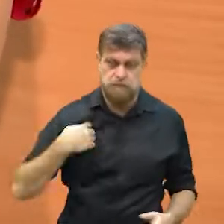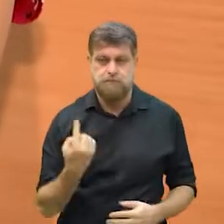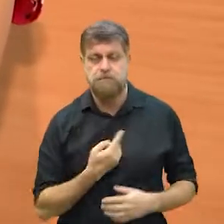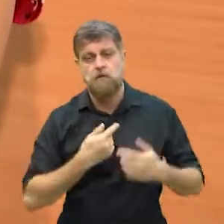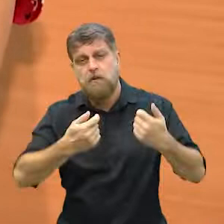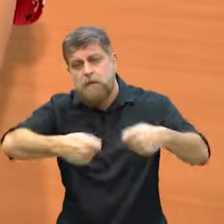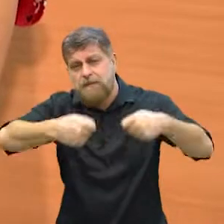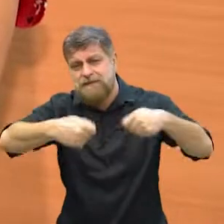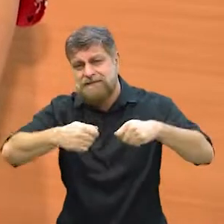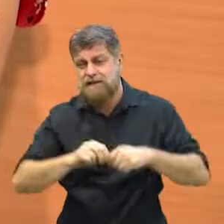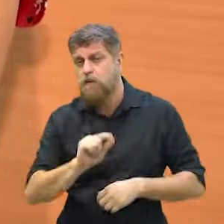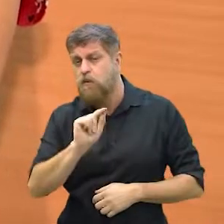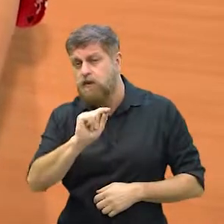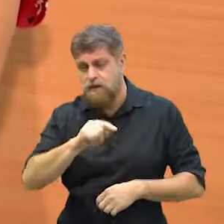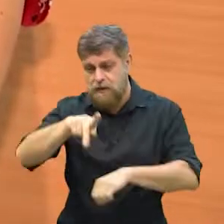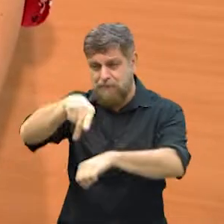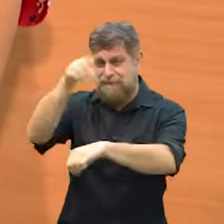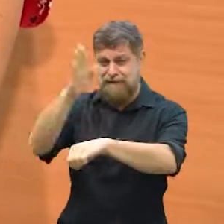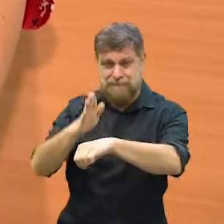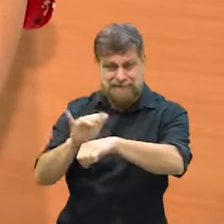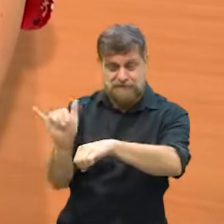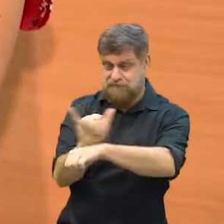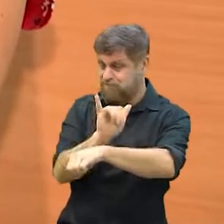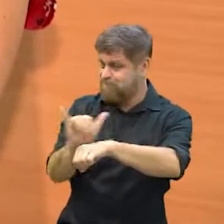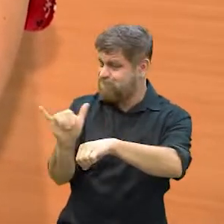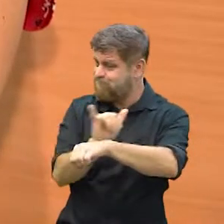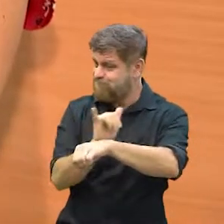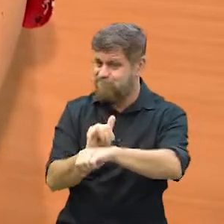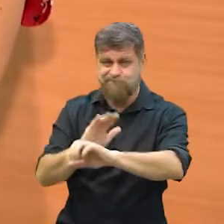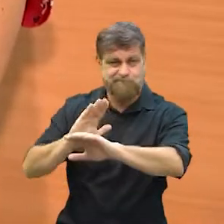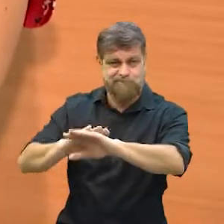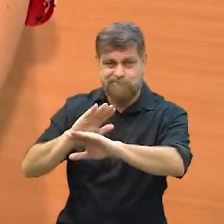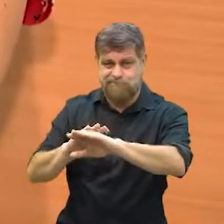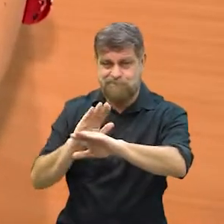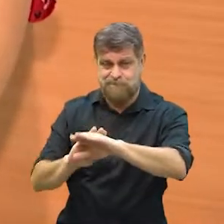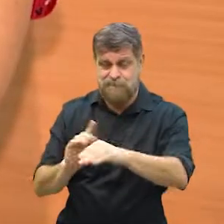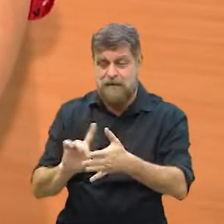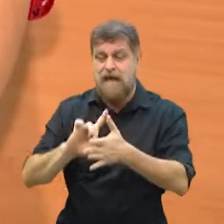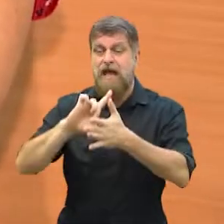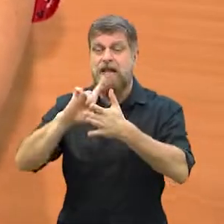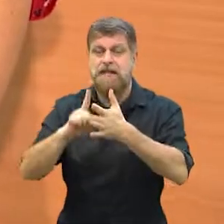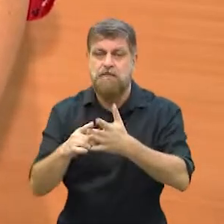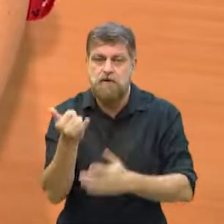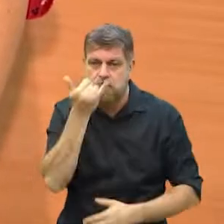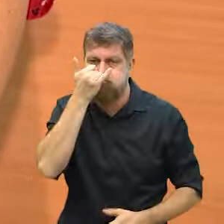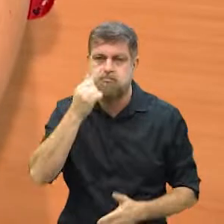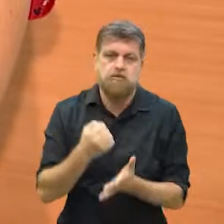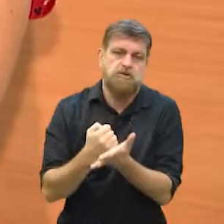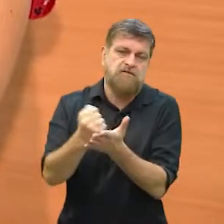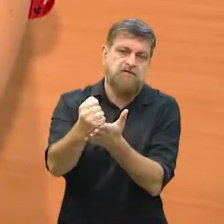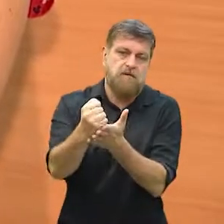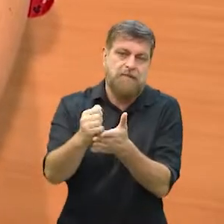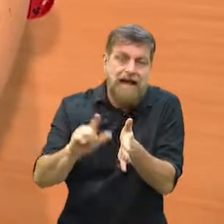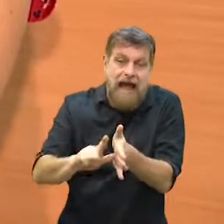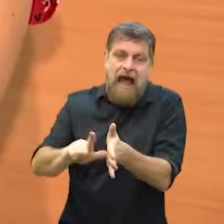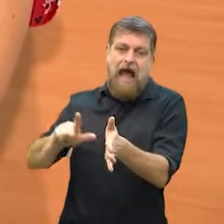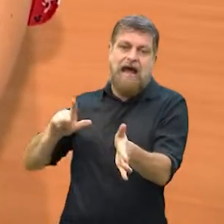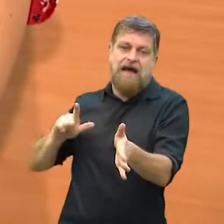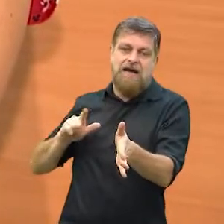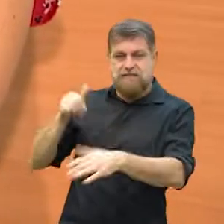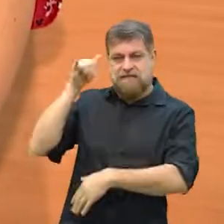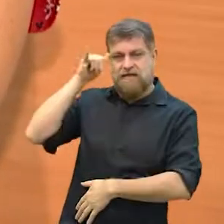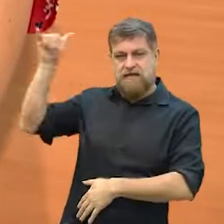Nós precisamos, infelizmente o Brasil tem adotado uma estratégia de lidar com a consequência do problema, não